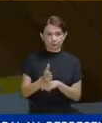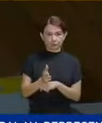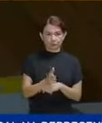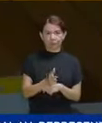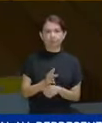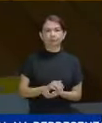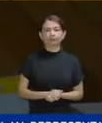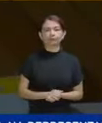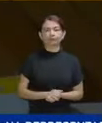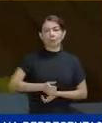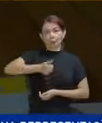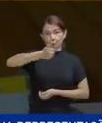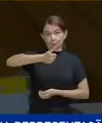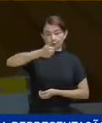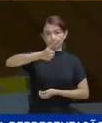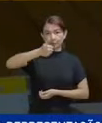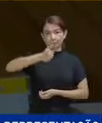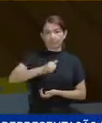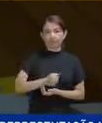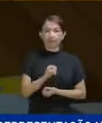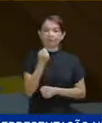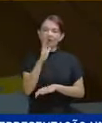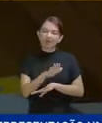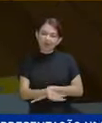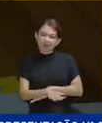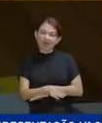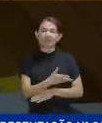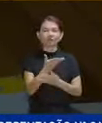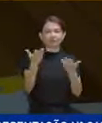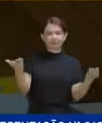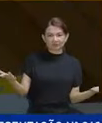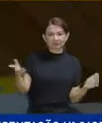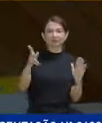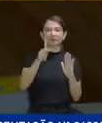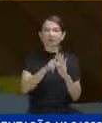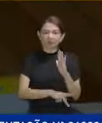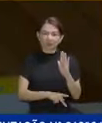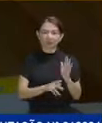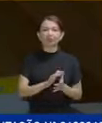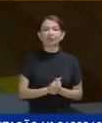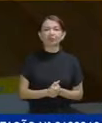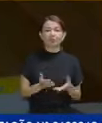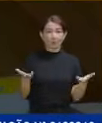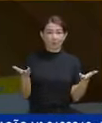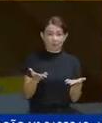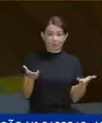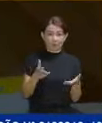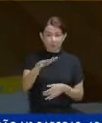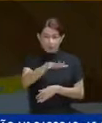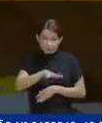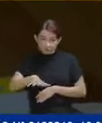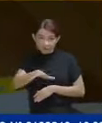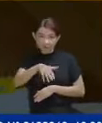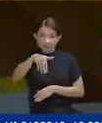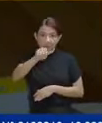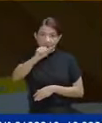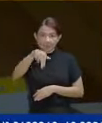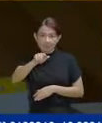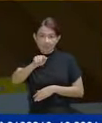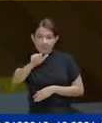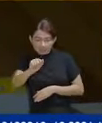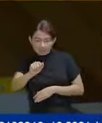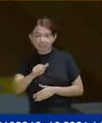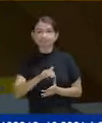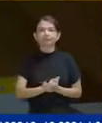A transcrição do vídeo 1. Boa tarde, pessoal. Projeto por toda a fronteira. Aqui hoje na aldeia do Manga, visitando,